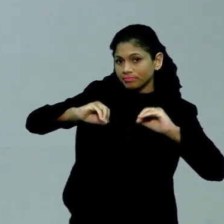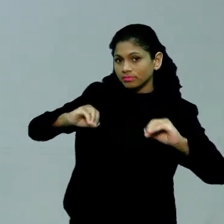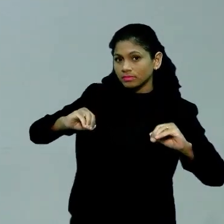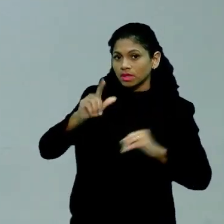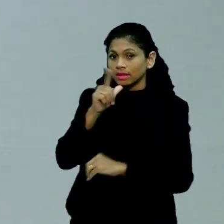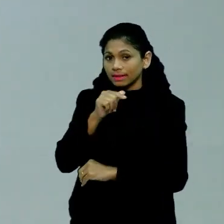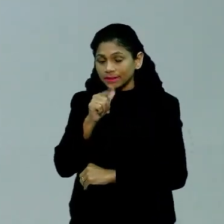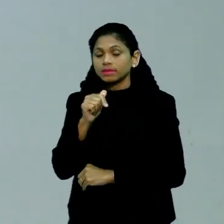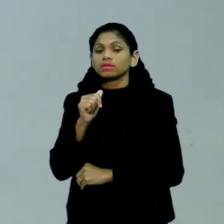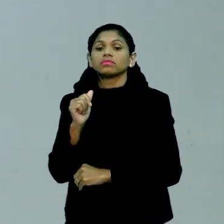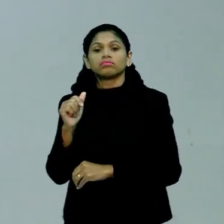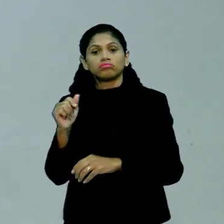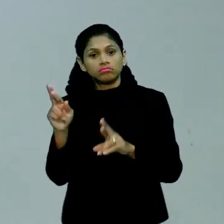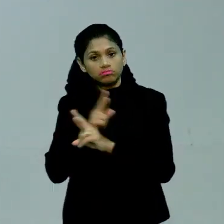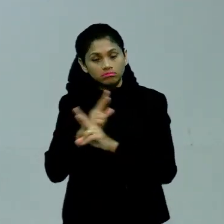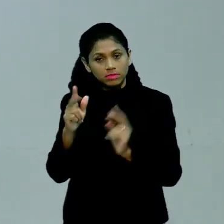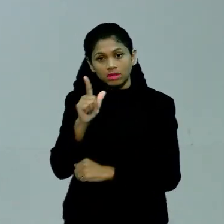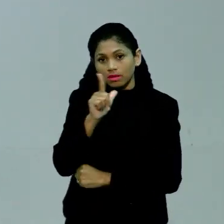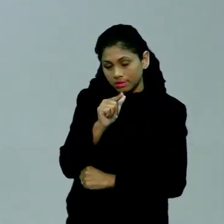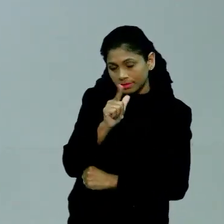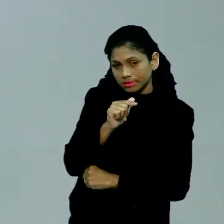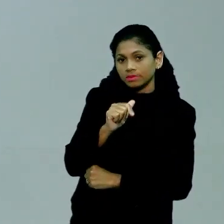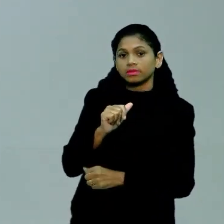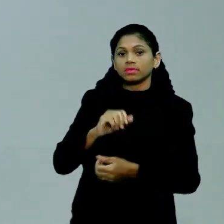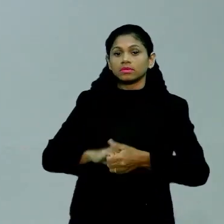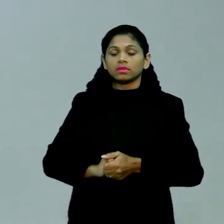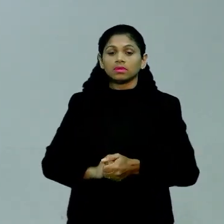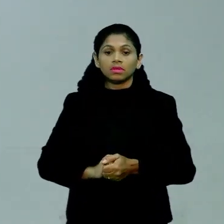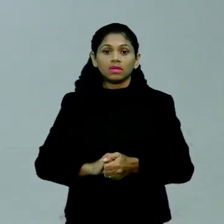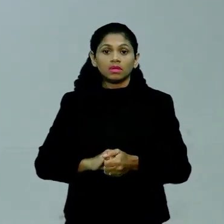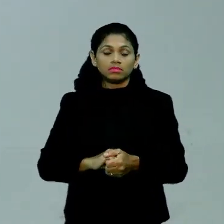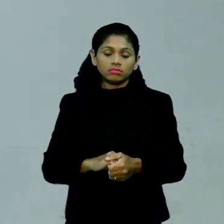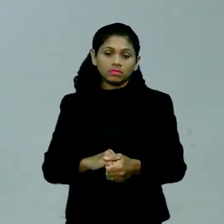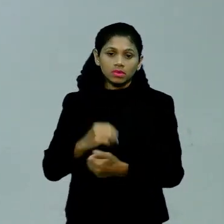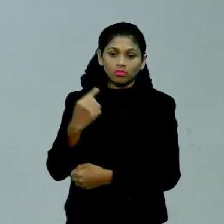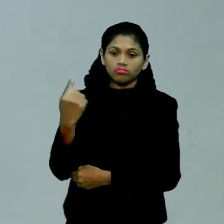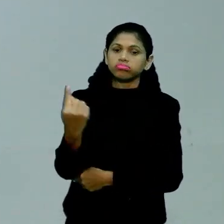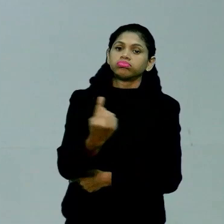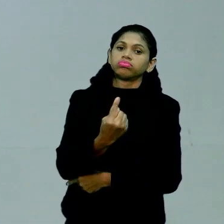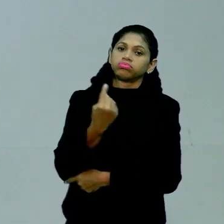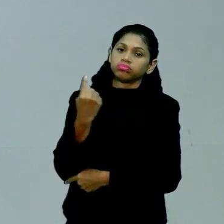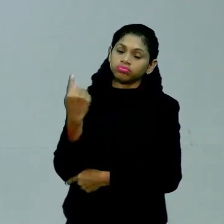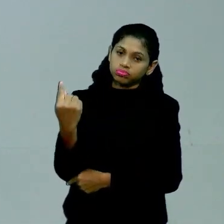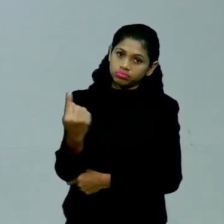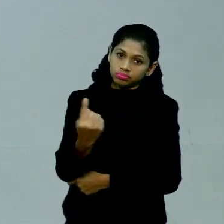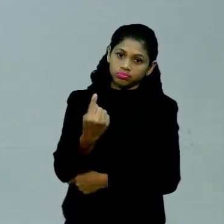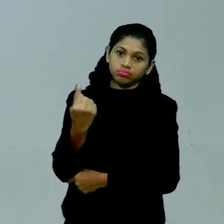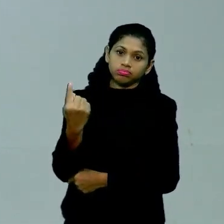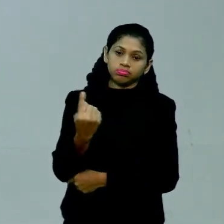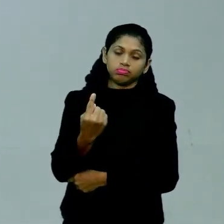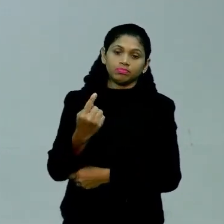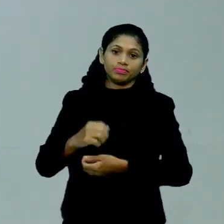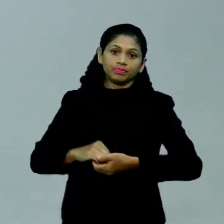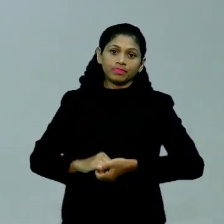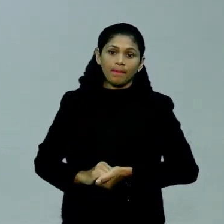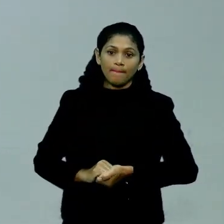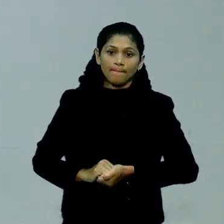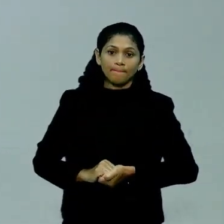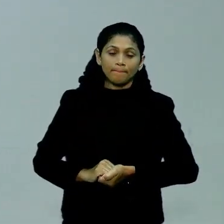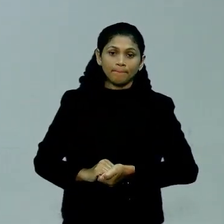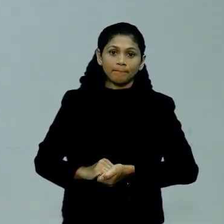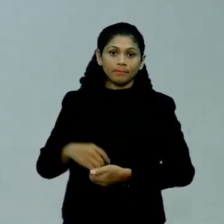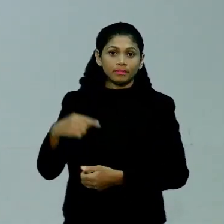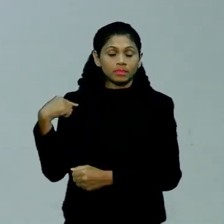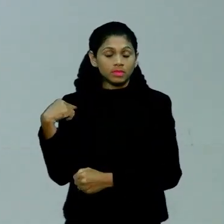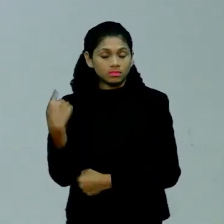sempre que separar a mistura utilizando um processo rotacional, o nome desse processo é centrifugação. Né? Nós temos